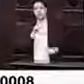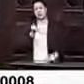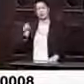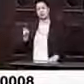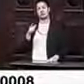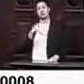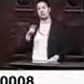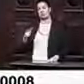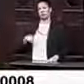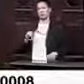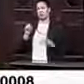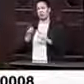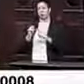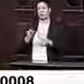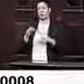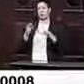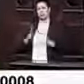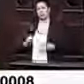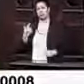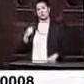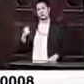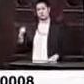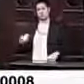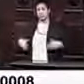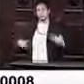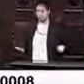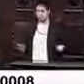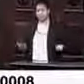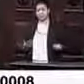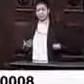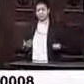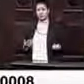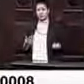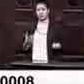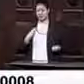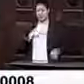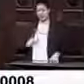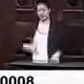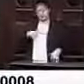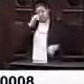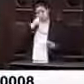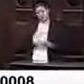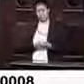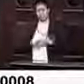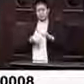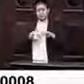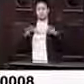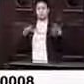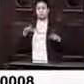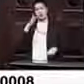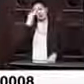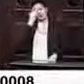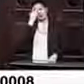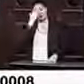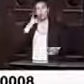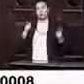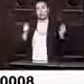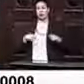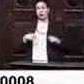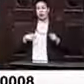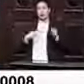13º garantido. E aí não dá, nesse mar de medidas catastróficas, achar que vai entregar a SEDAI